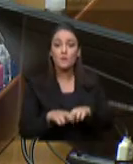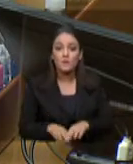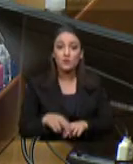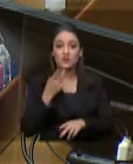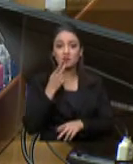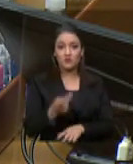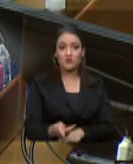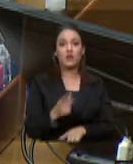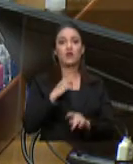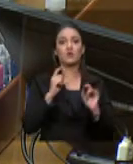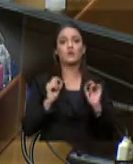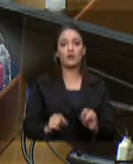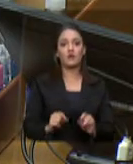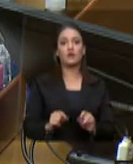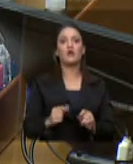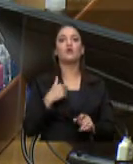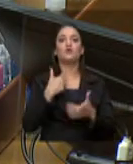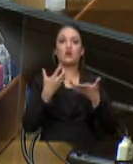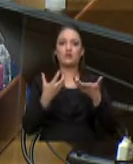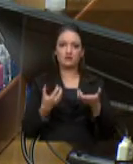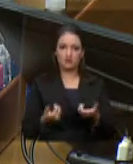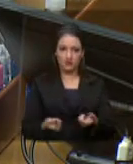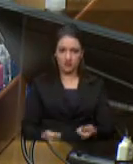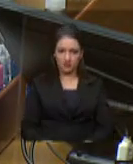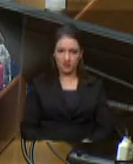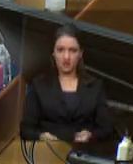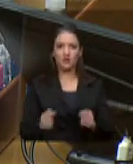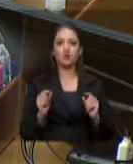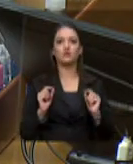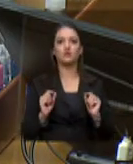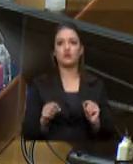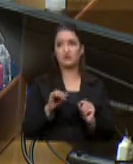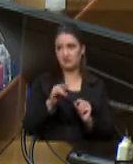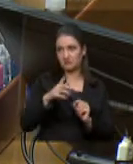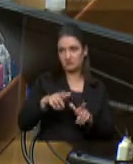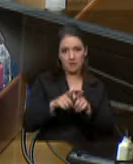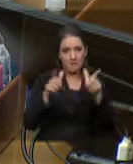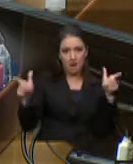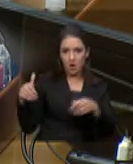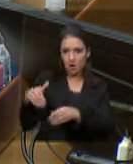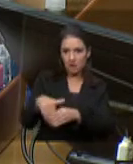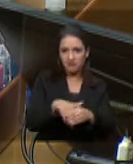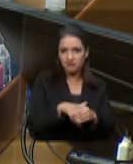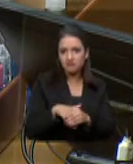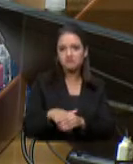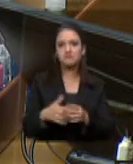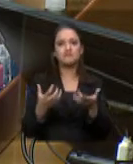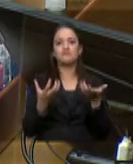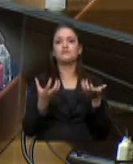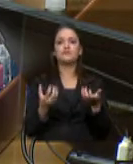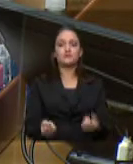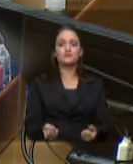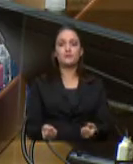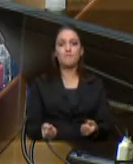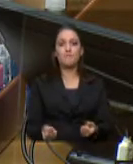estou recebendo como ação diretas, se for essa a compreensão da maioria, porque também isso é preliminar que não vai alterar o